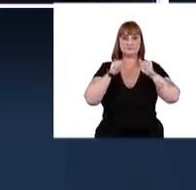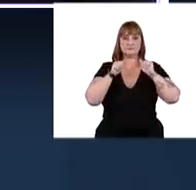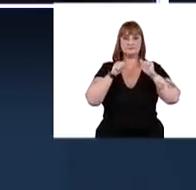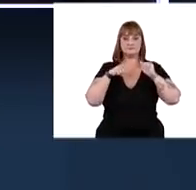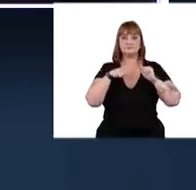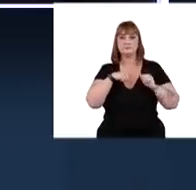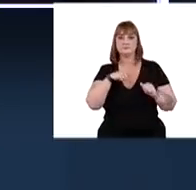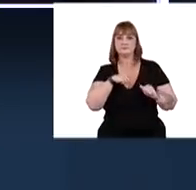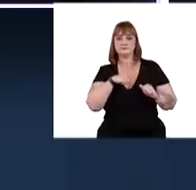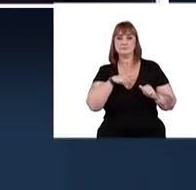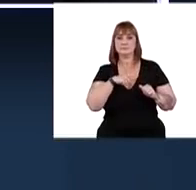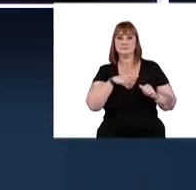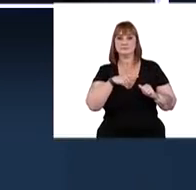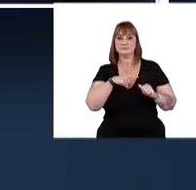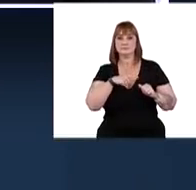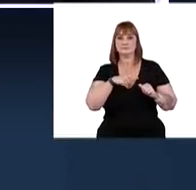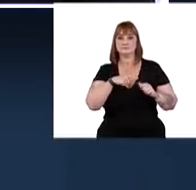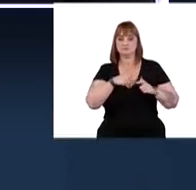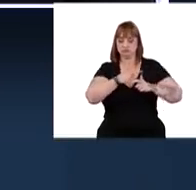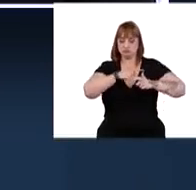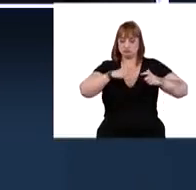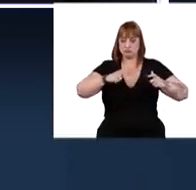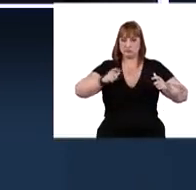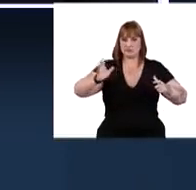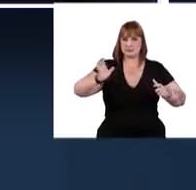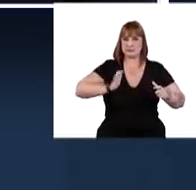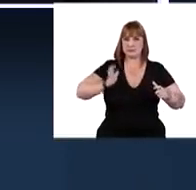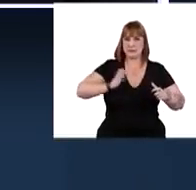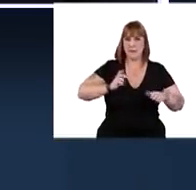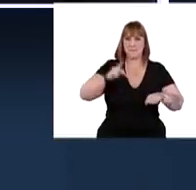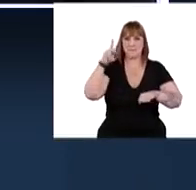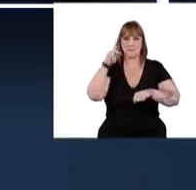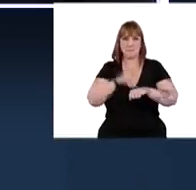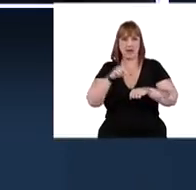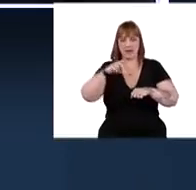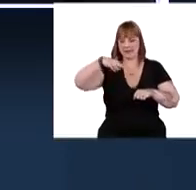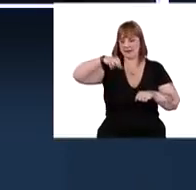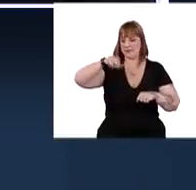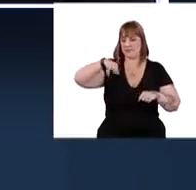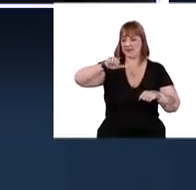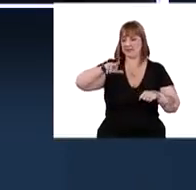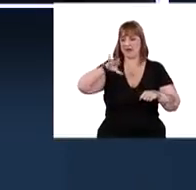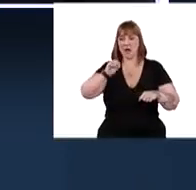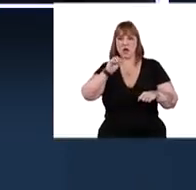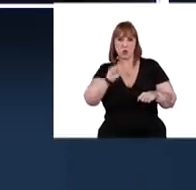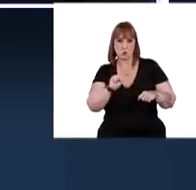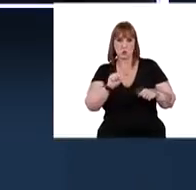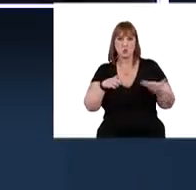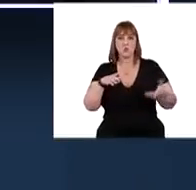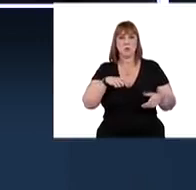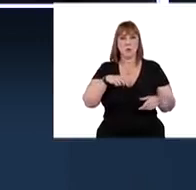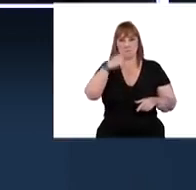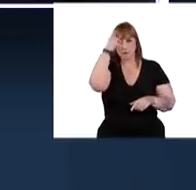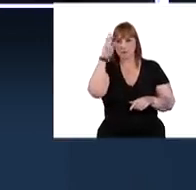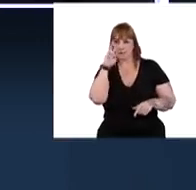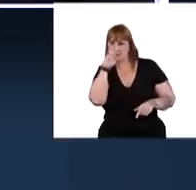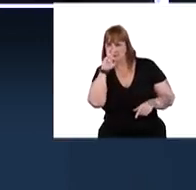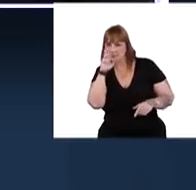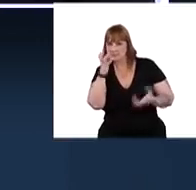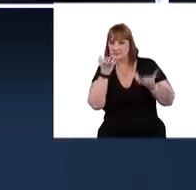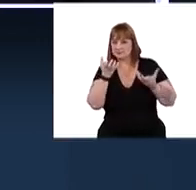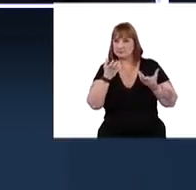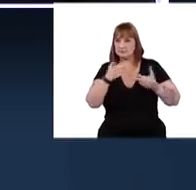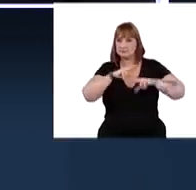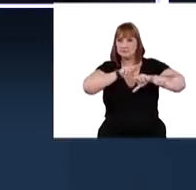sobre enormes riquezas em minério. Inclusive, tem muita gente já de olho em várias